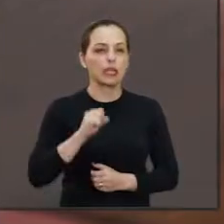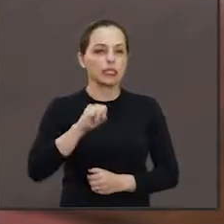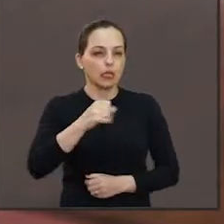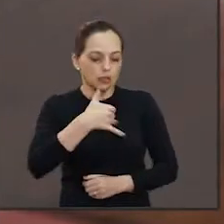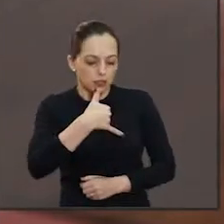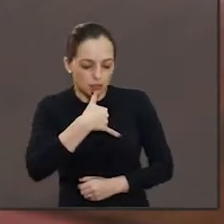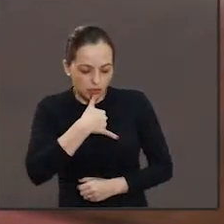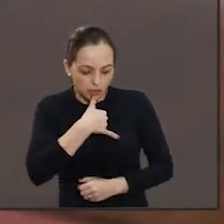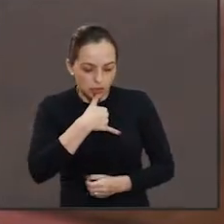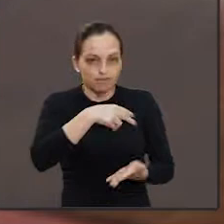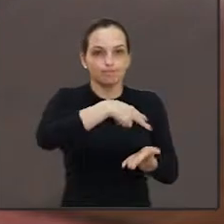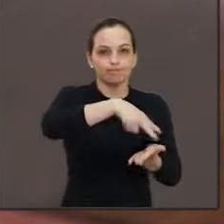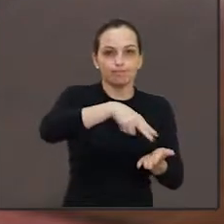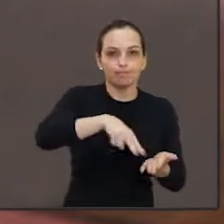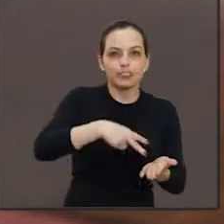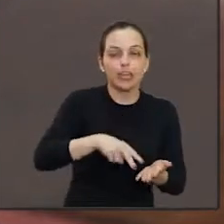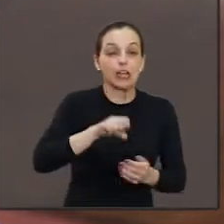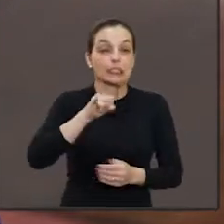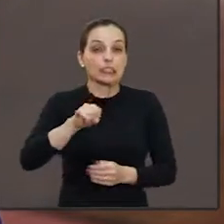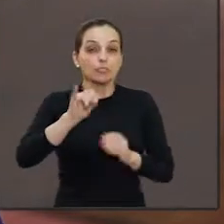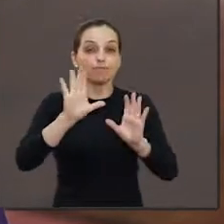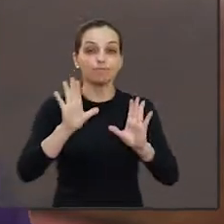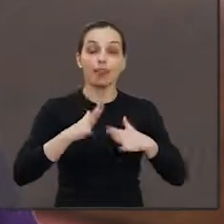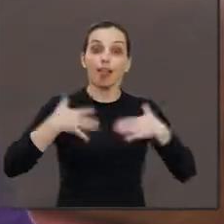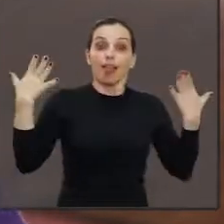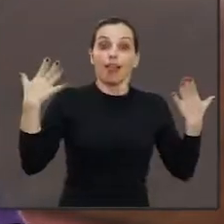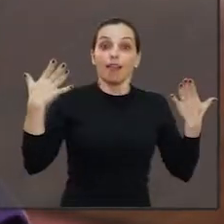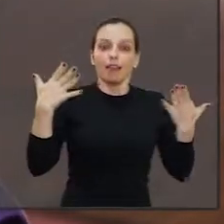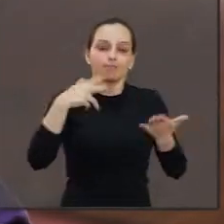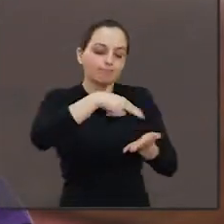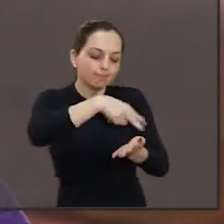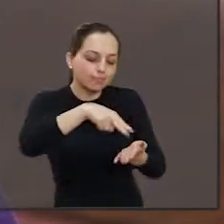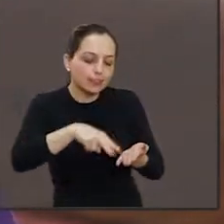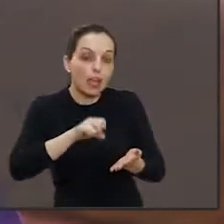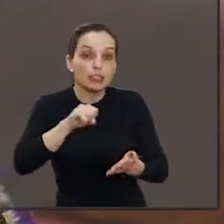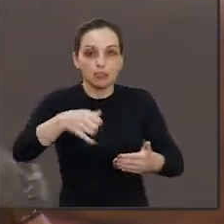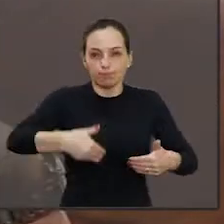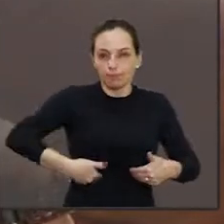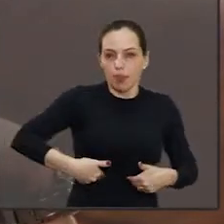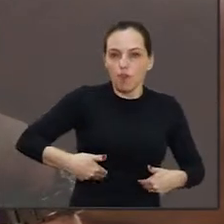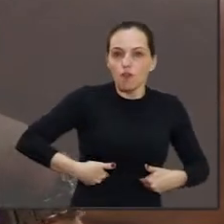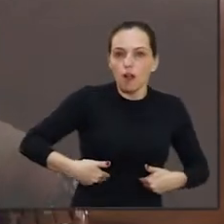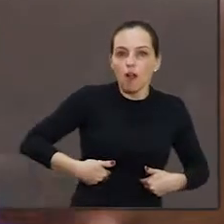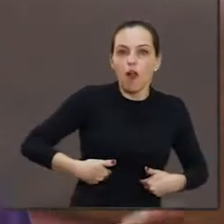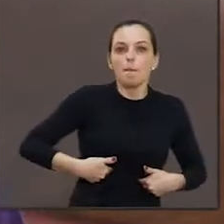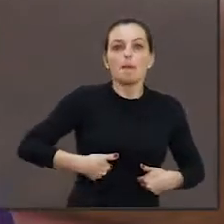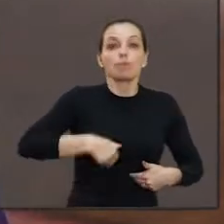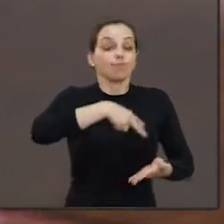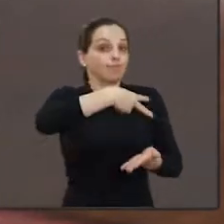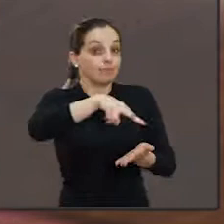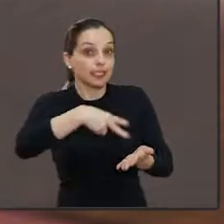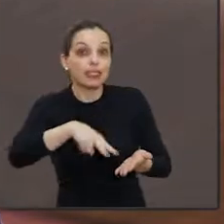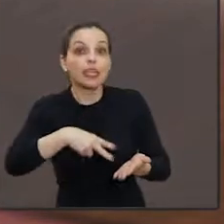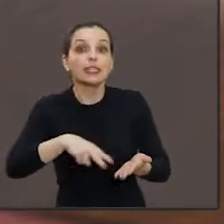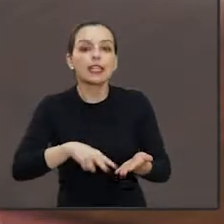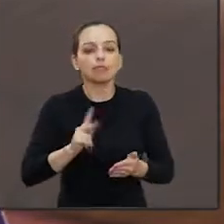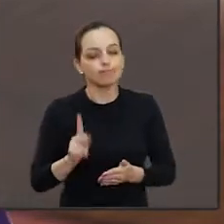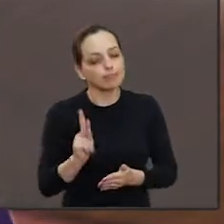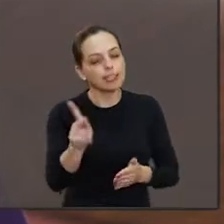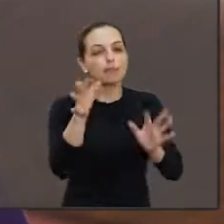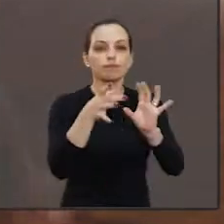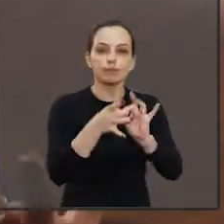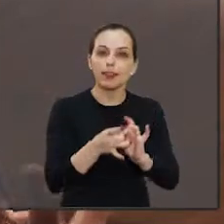Eu danço quando eu tô triste, eu danço quando eu tô feliz, eu danço quando eu tô com fome, eu danço quando eu quero lazer. Então